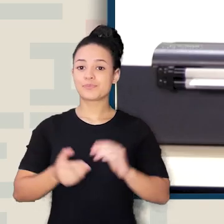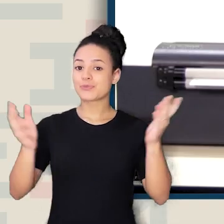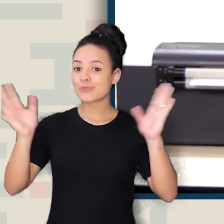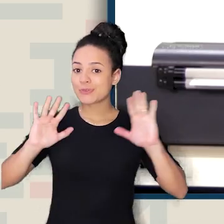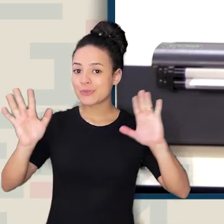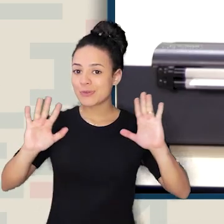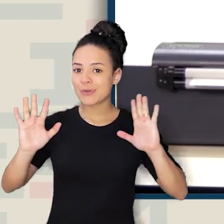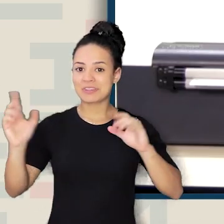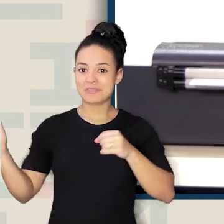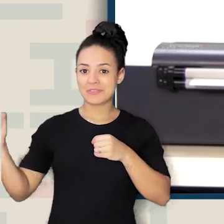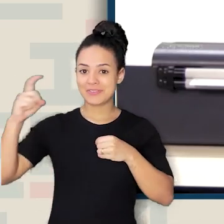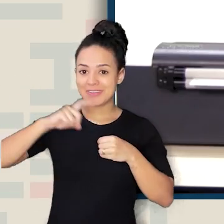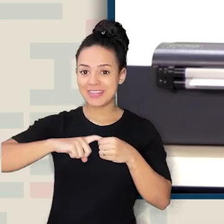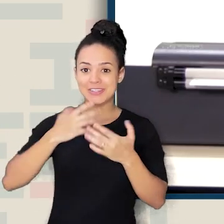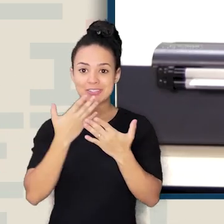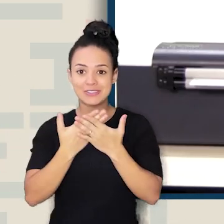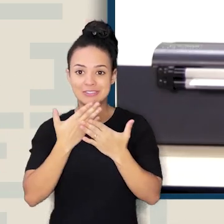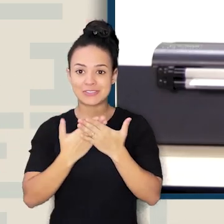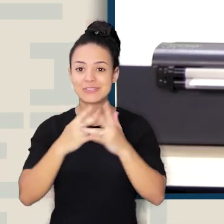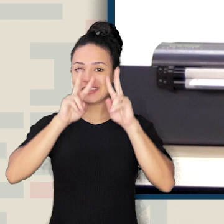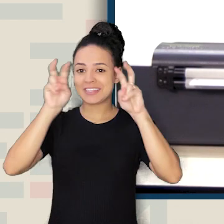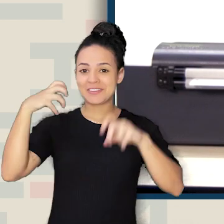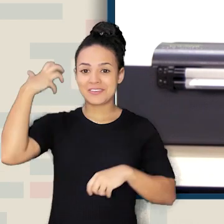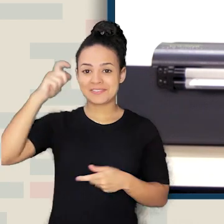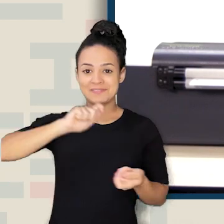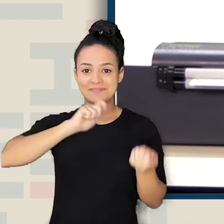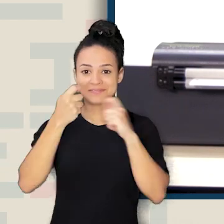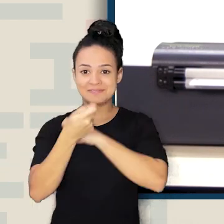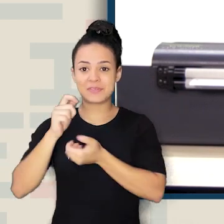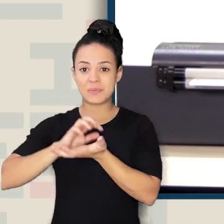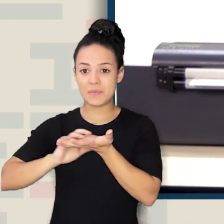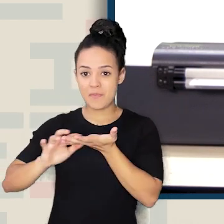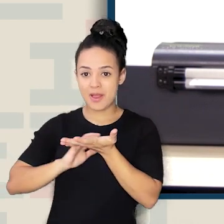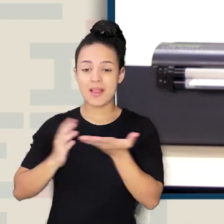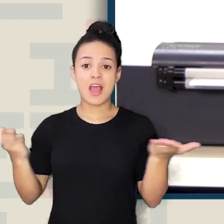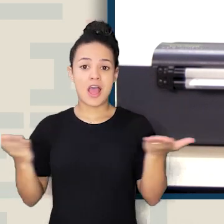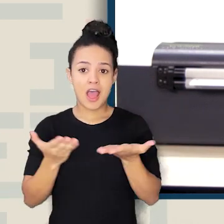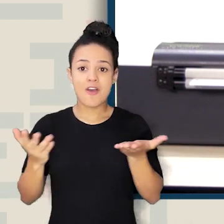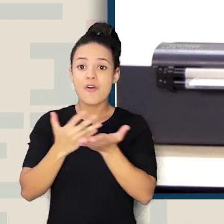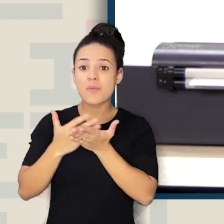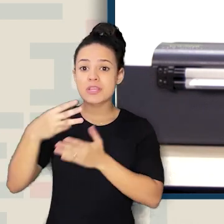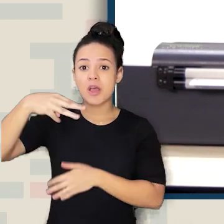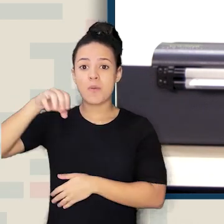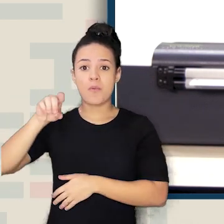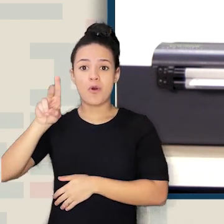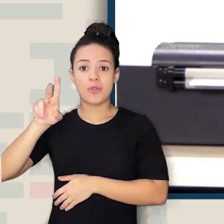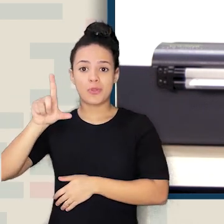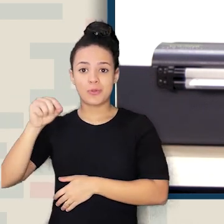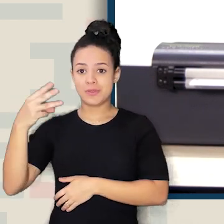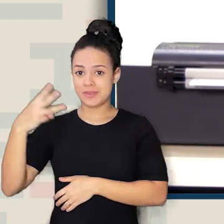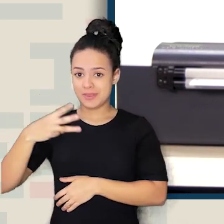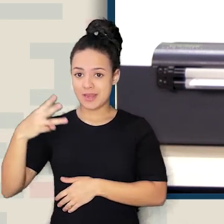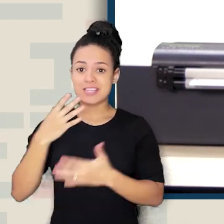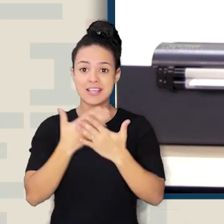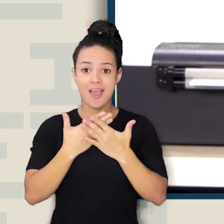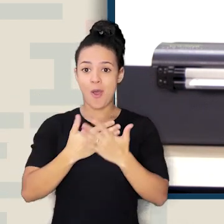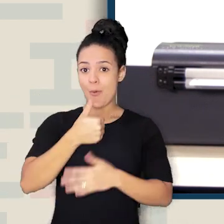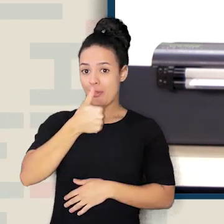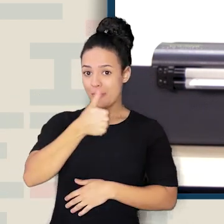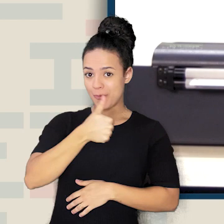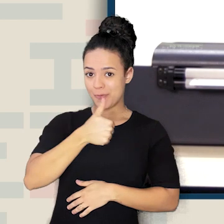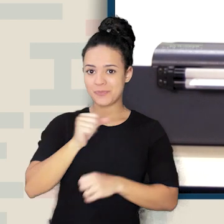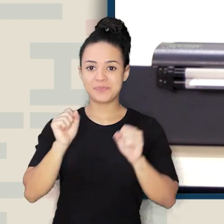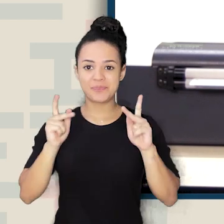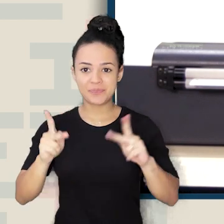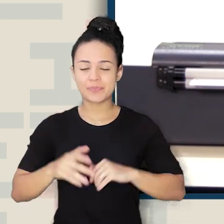Olá, vamos retomar nossos estudos na psicografia Braille. Agora estamos iniciando o nosso módulo 3, tá? Aula 1 do módulo 3.